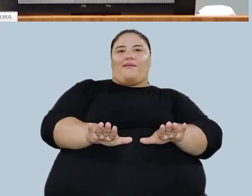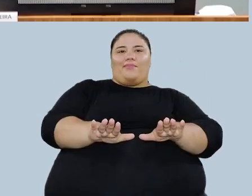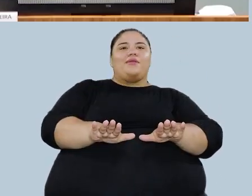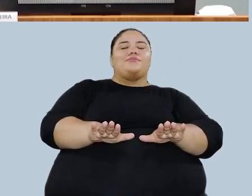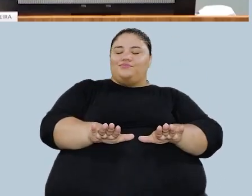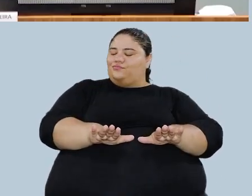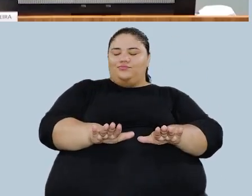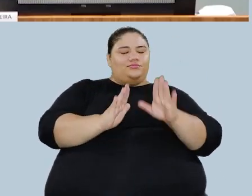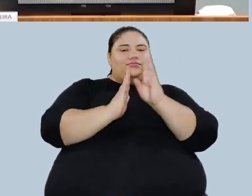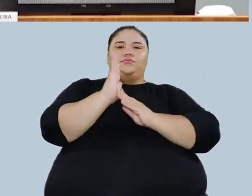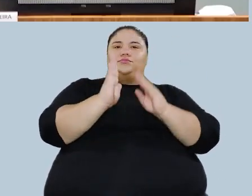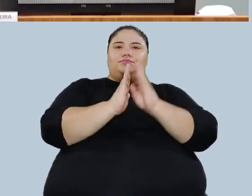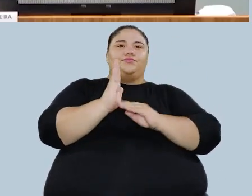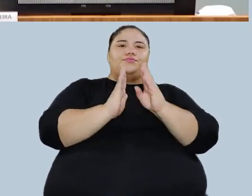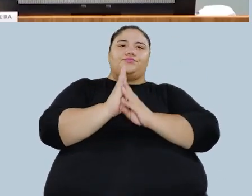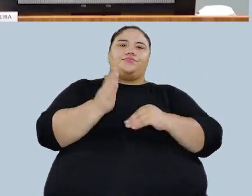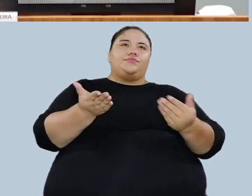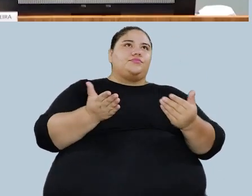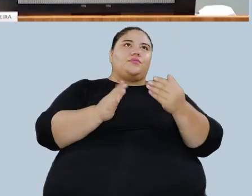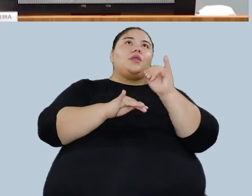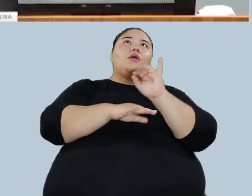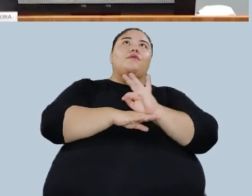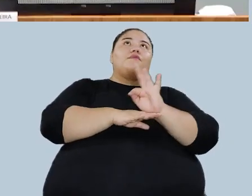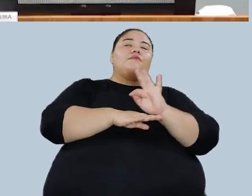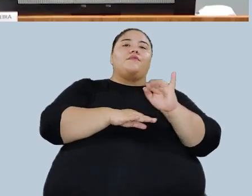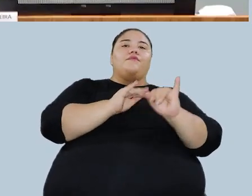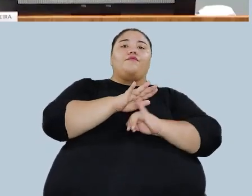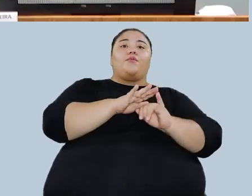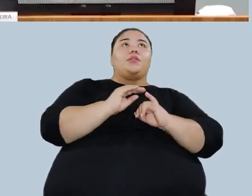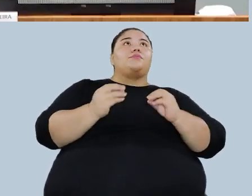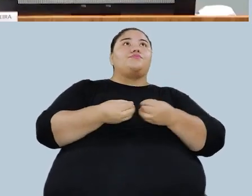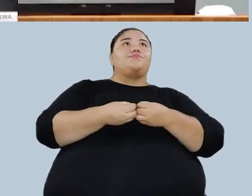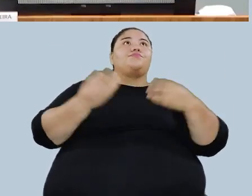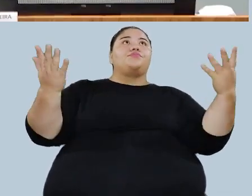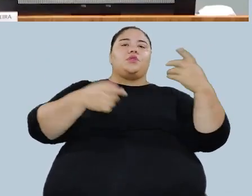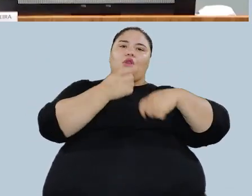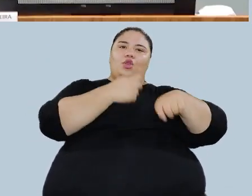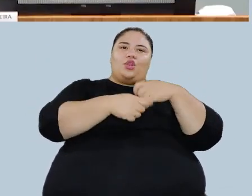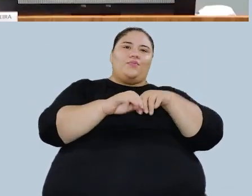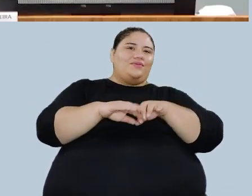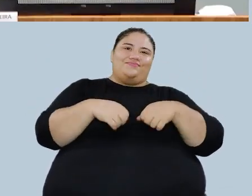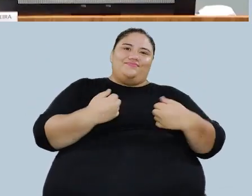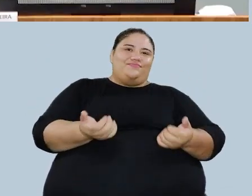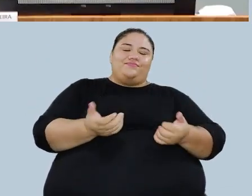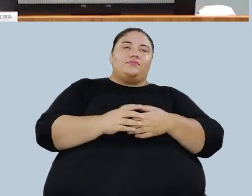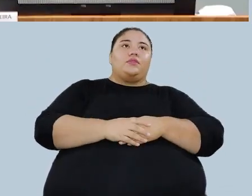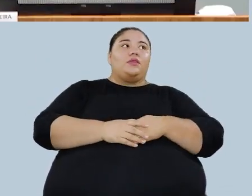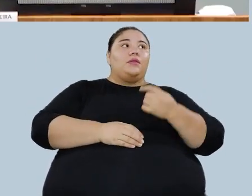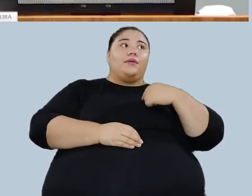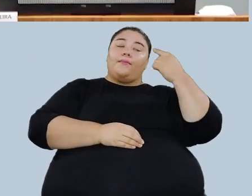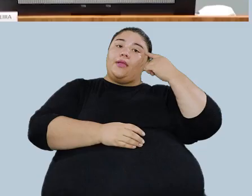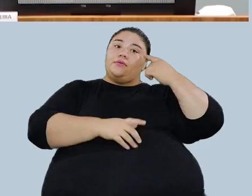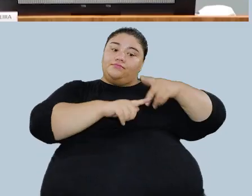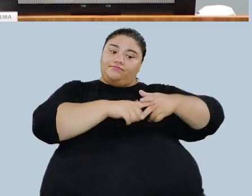né? Você acabar com esses modelos seria levar à informalidade geral de toda a economia. Então, é preciso ter esses arranjos de pagamento